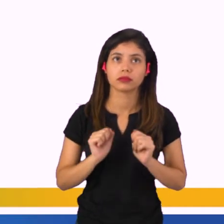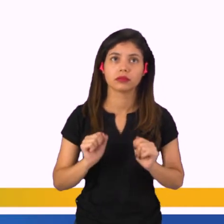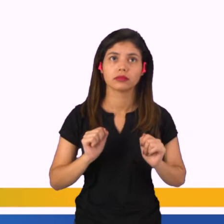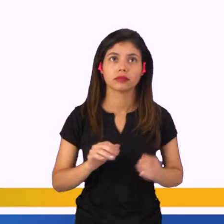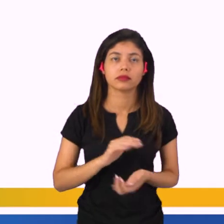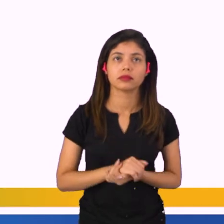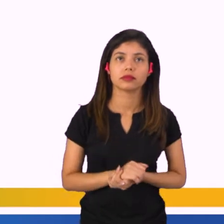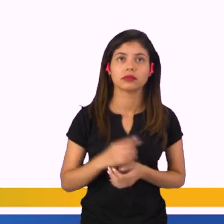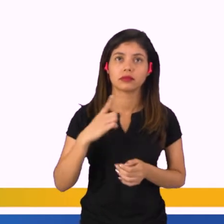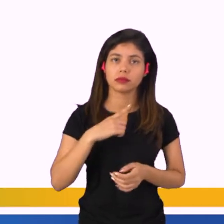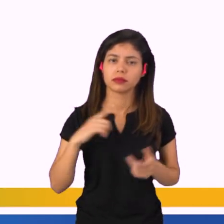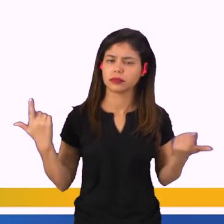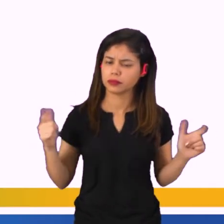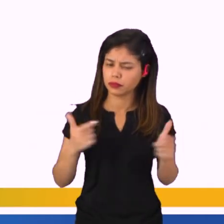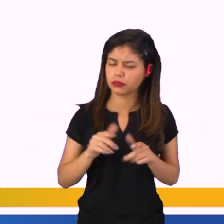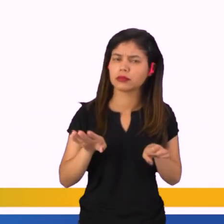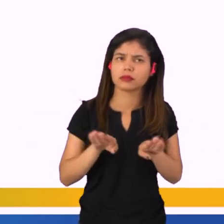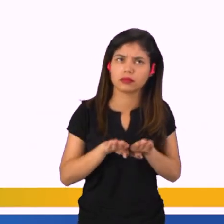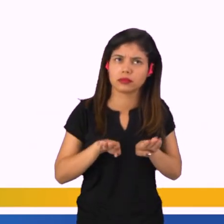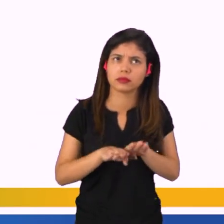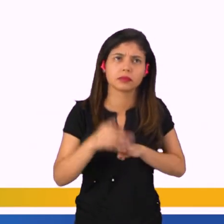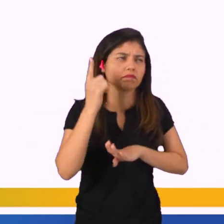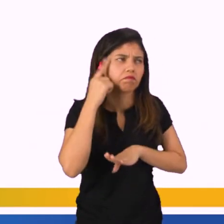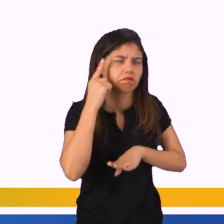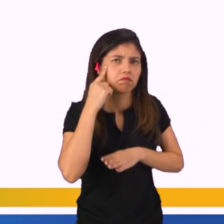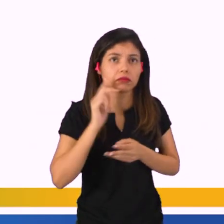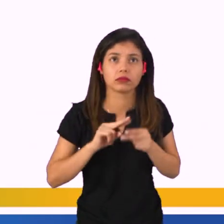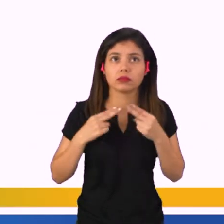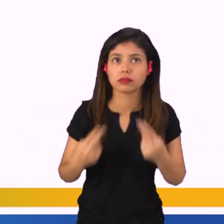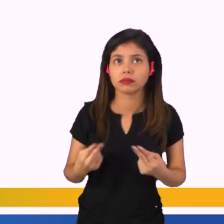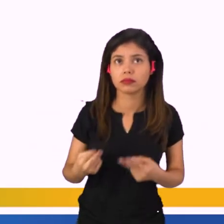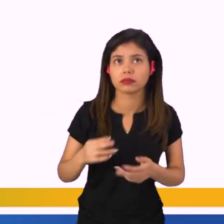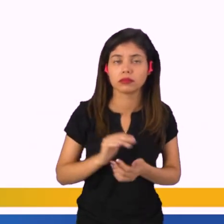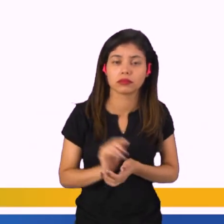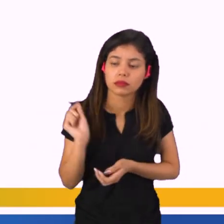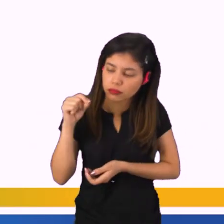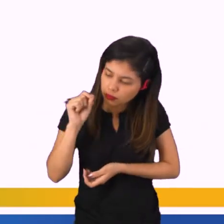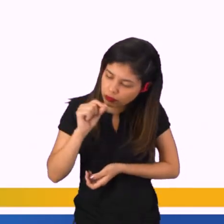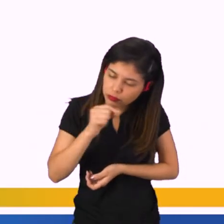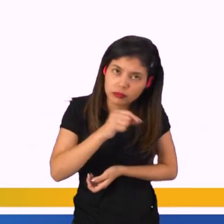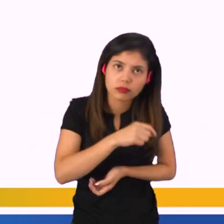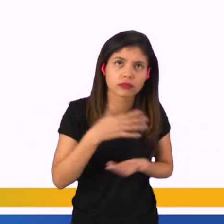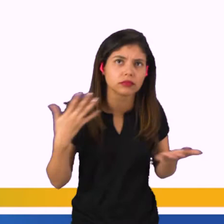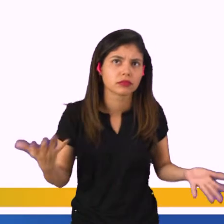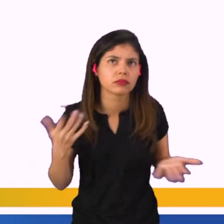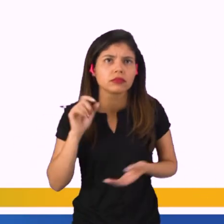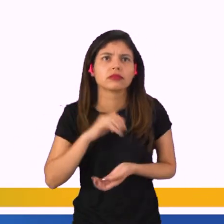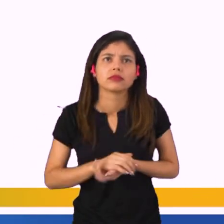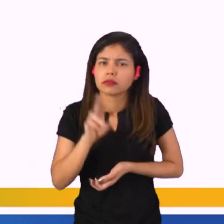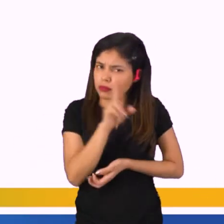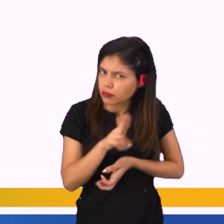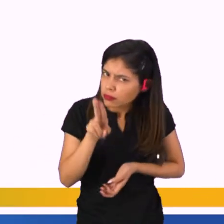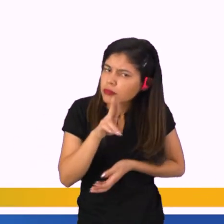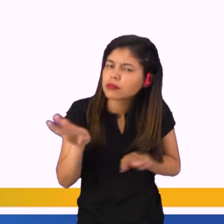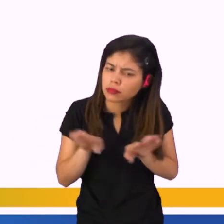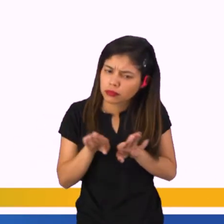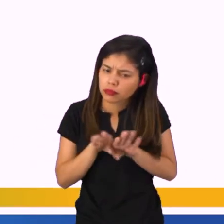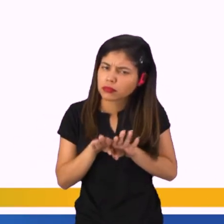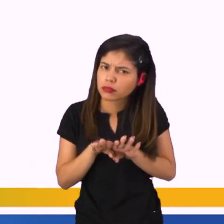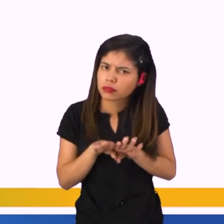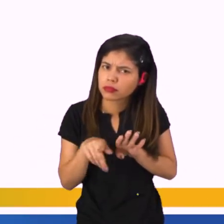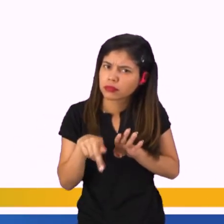podemos lidar com massas bem pequenas, certo? Imagina o peso médio de uma formiga. Será que a unidade de quilograma